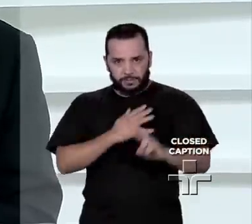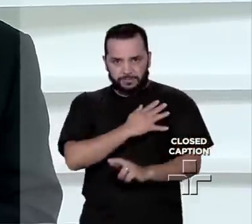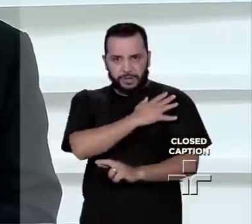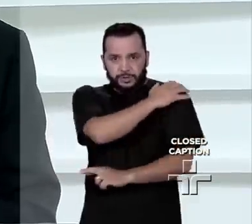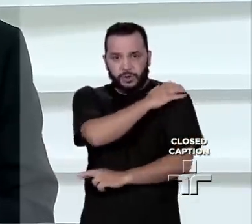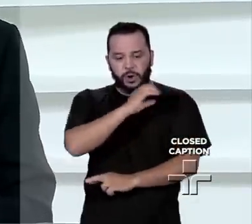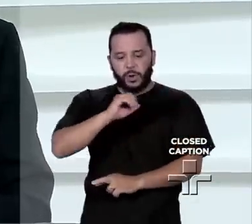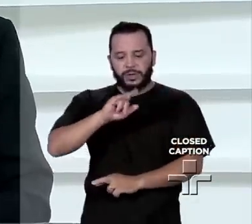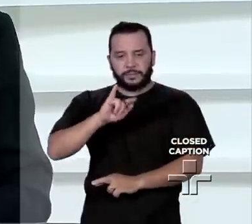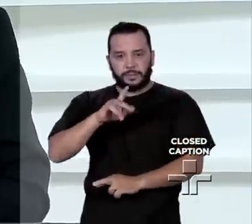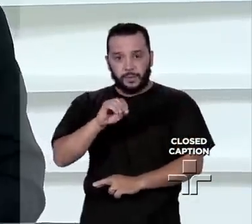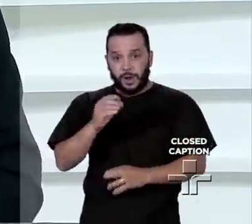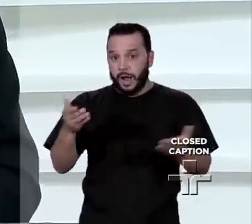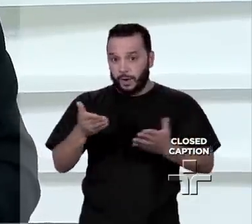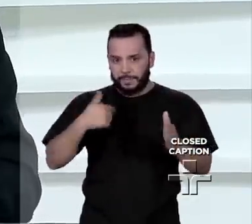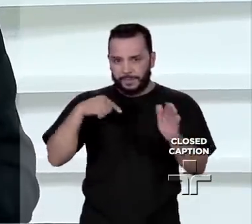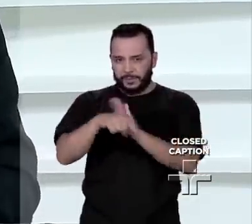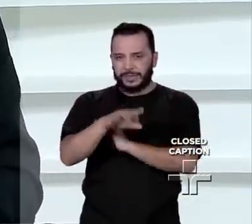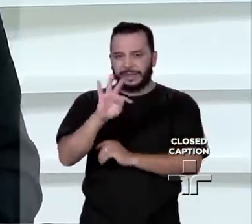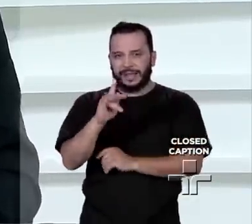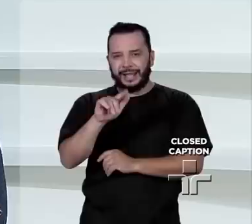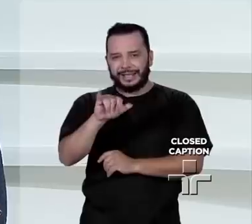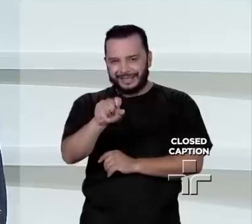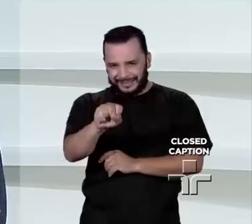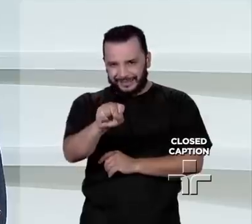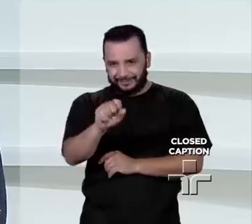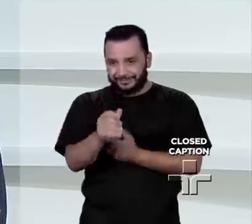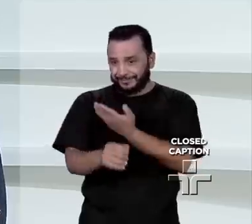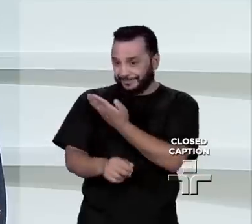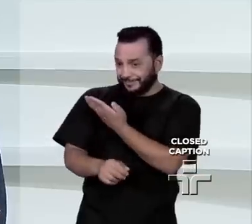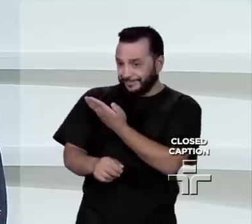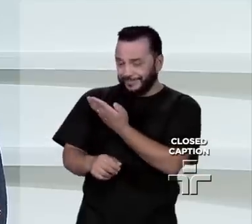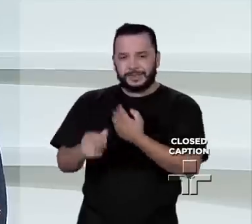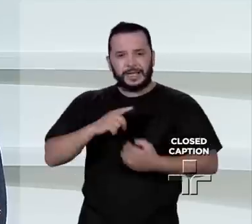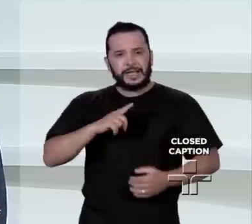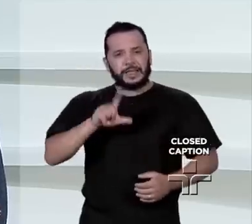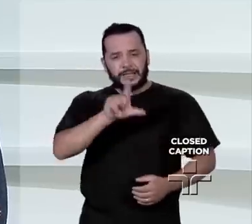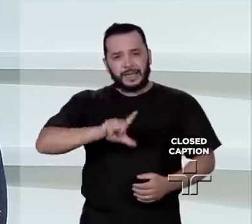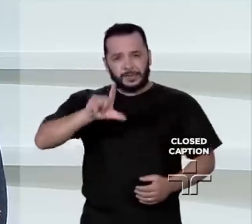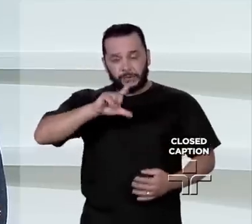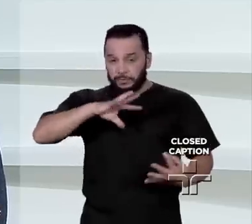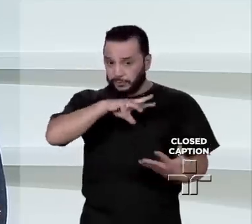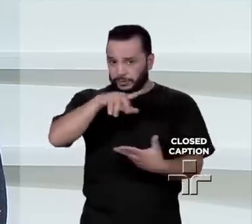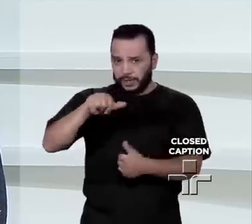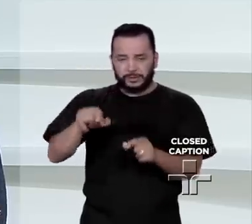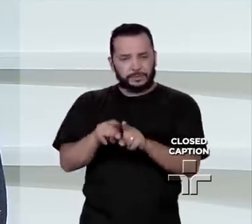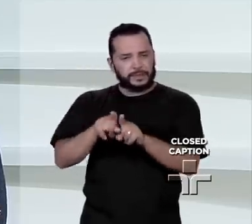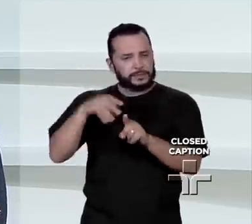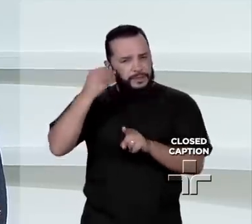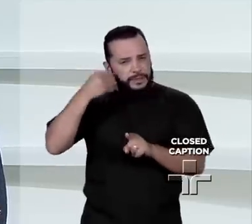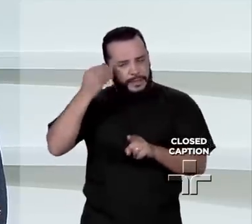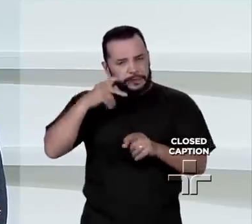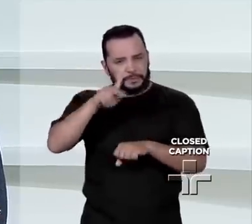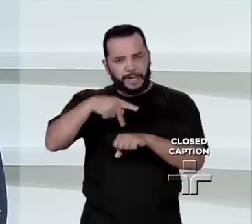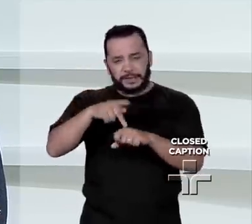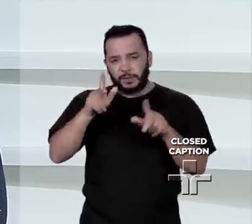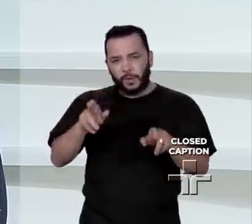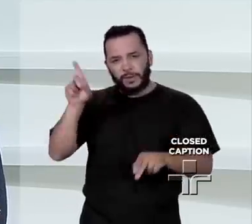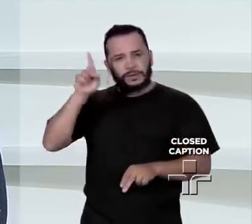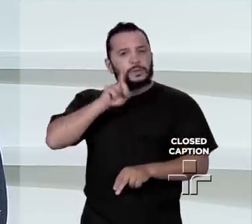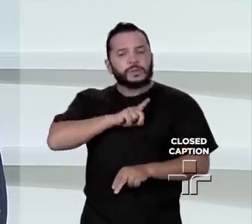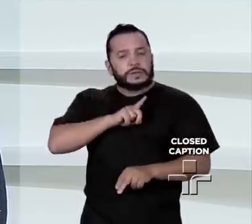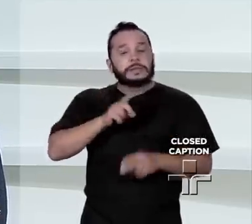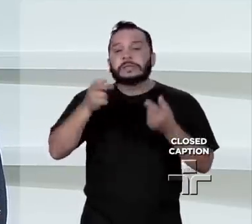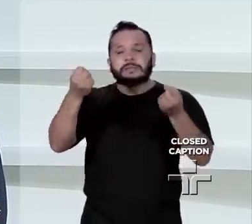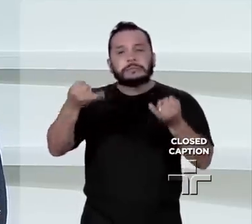ouvir uma pergunta da Thaís Bilenque. Senador, a literatura internacional e mesmo a experiência de alguns países como os Estados Unidos mostram